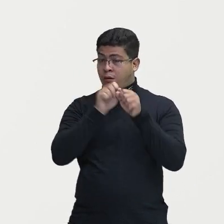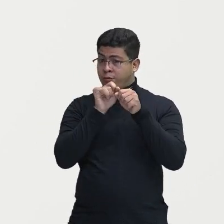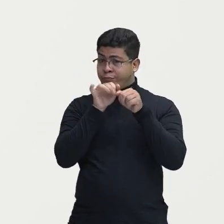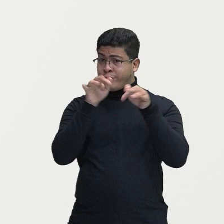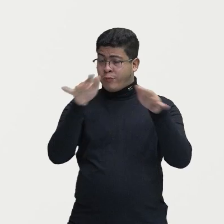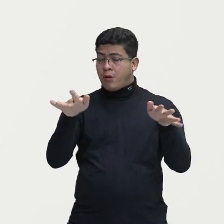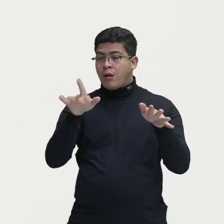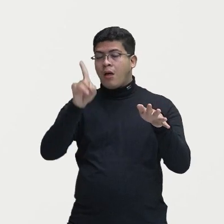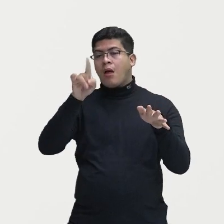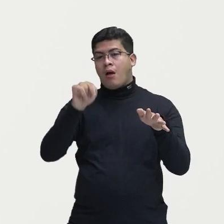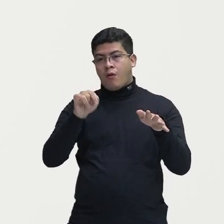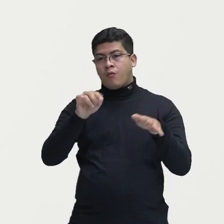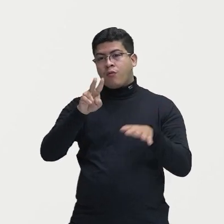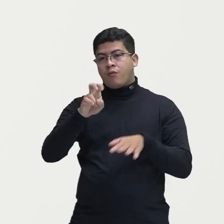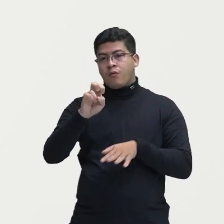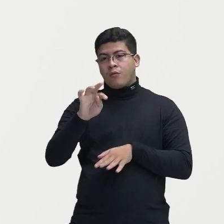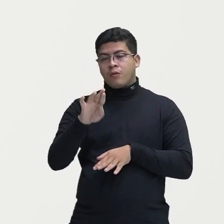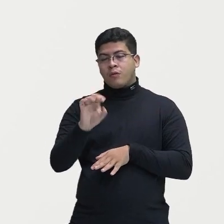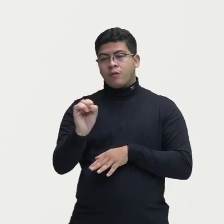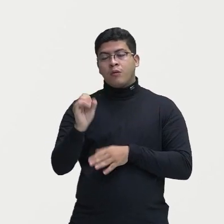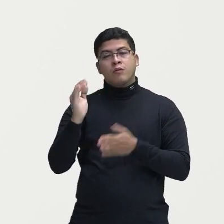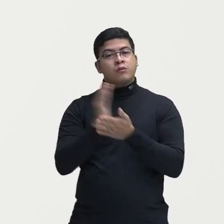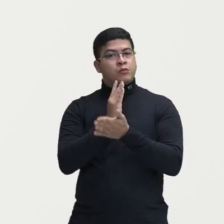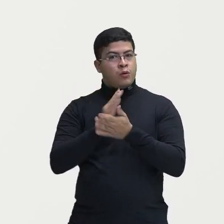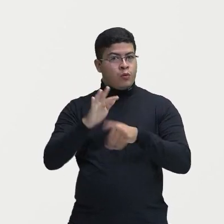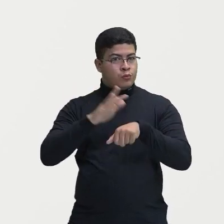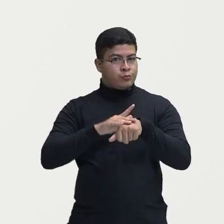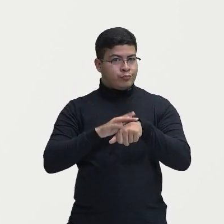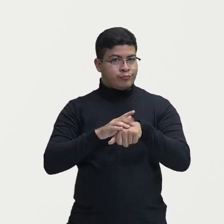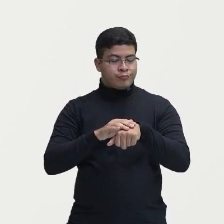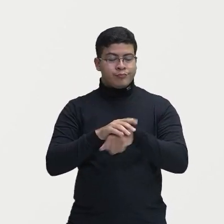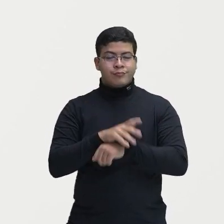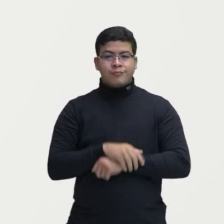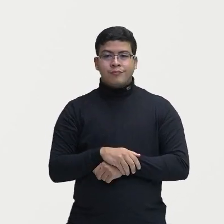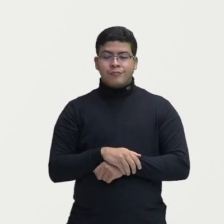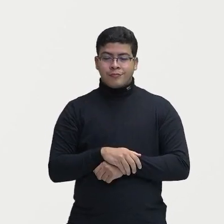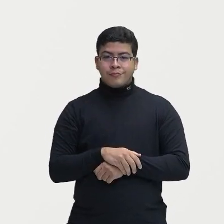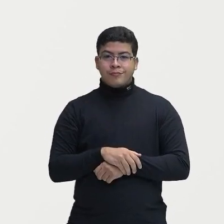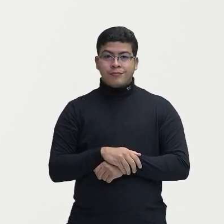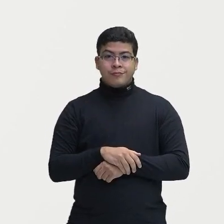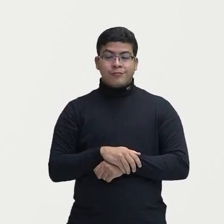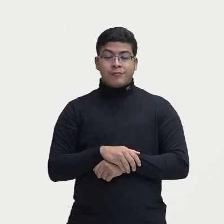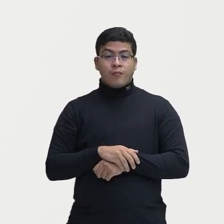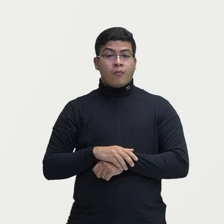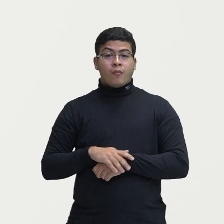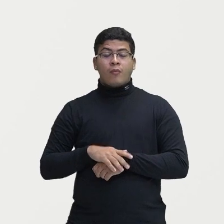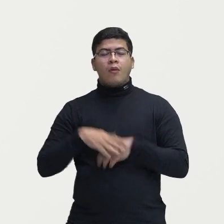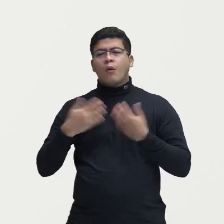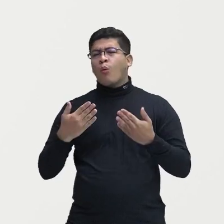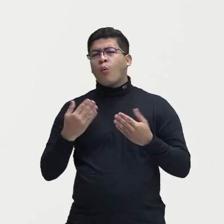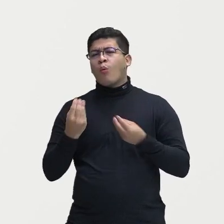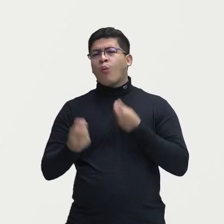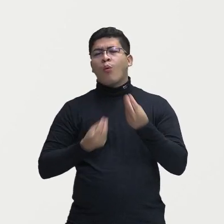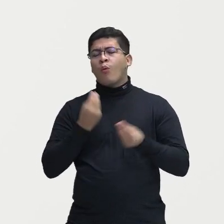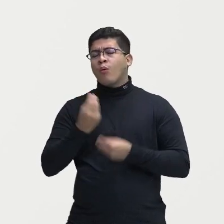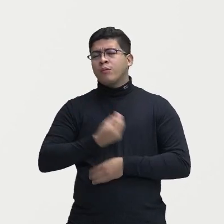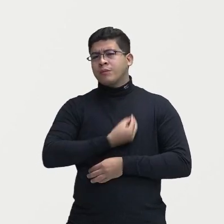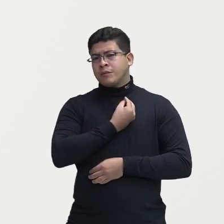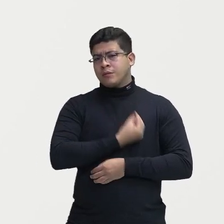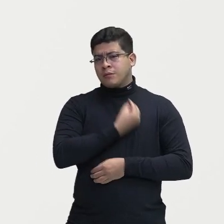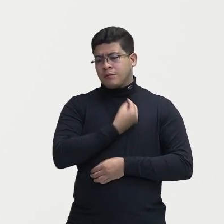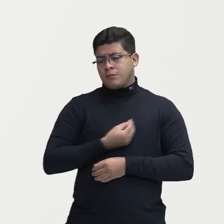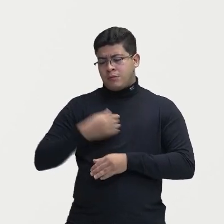os vetores de algumas dessas doenças, tá bom? O ciclo de vida dos vetores, assim como